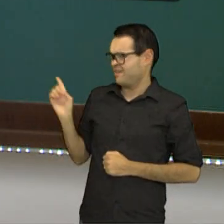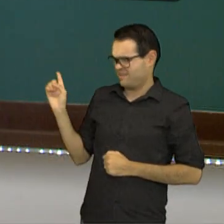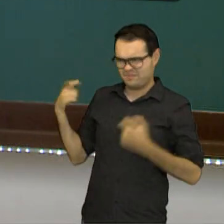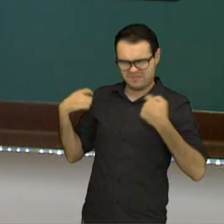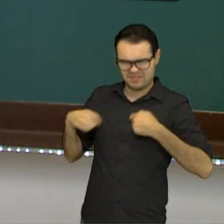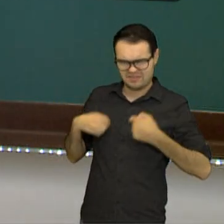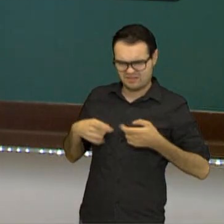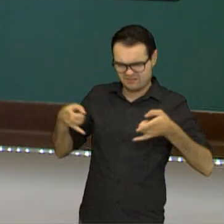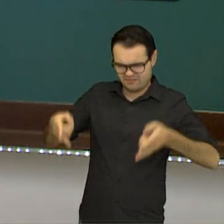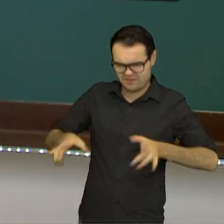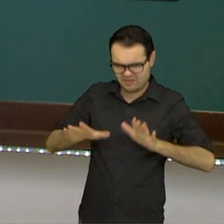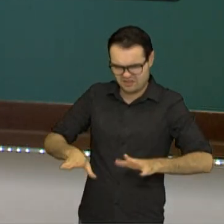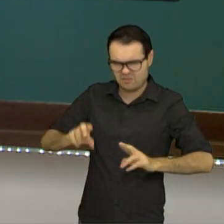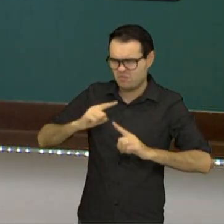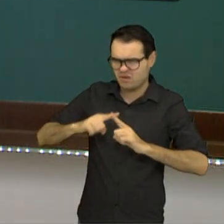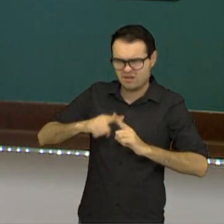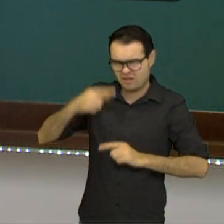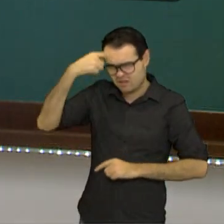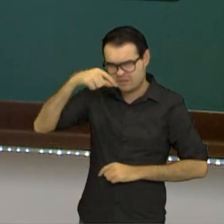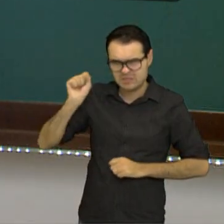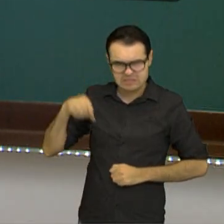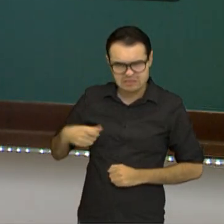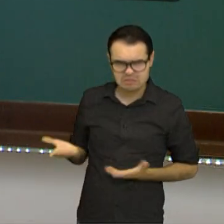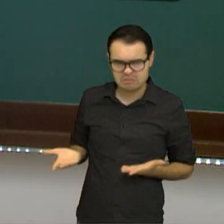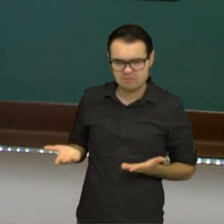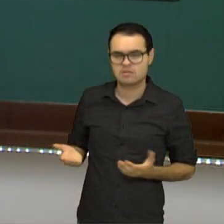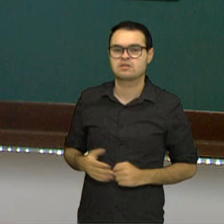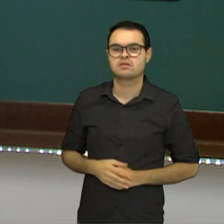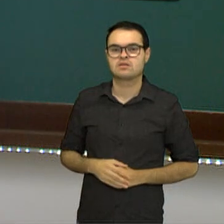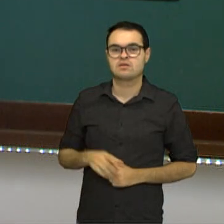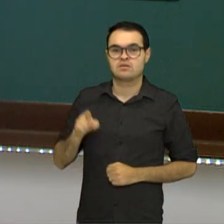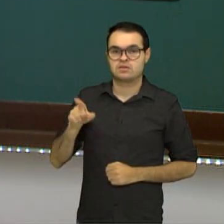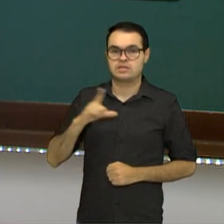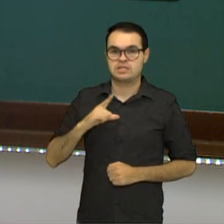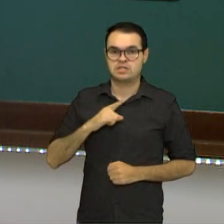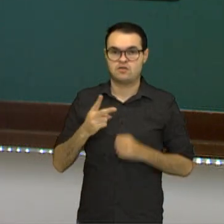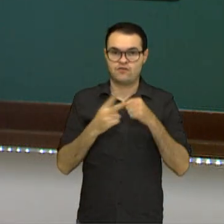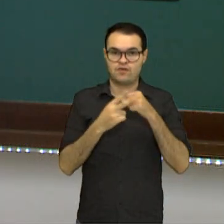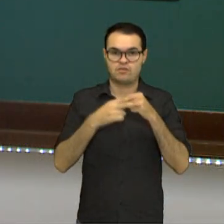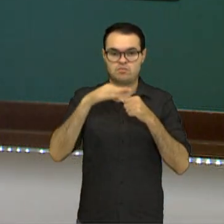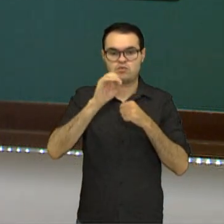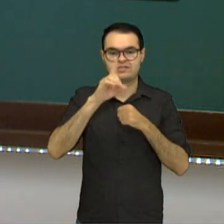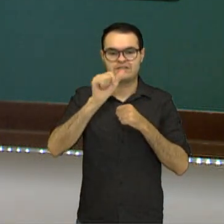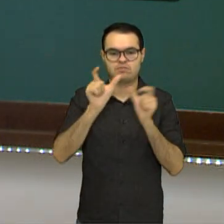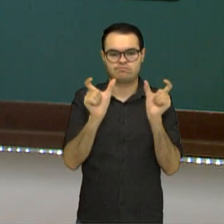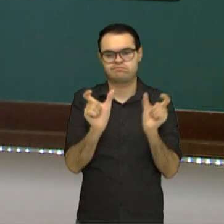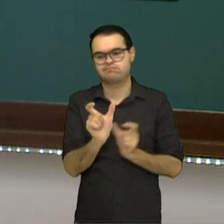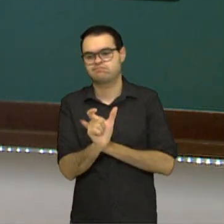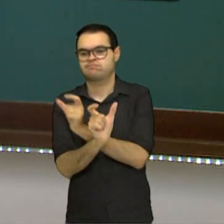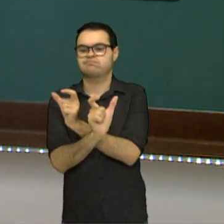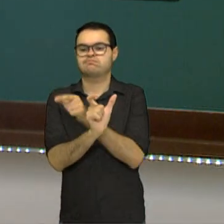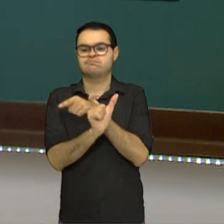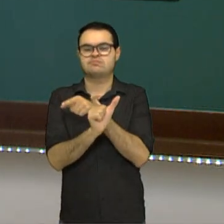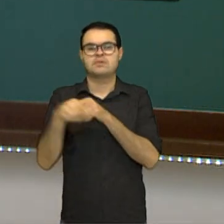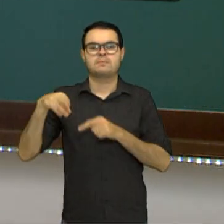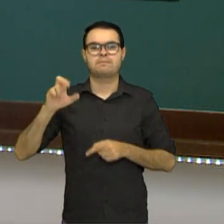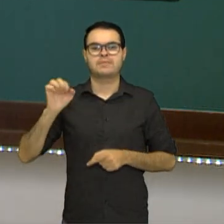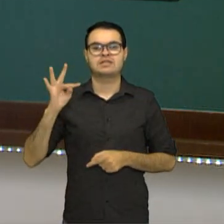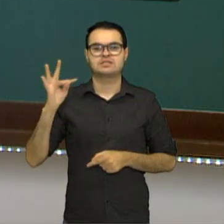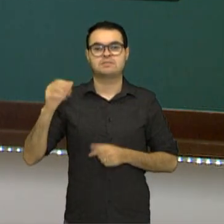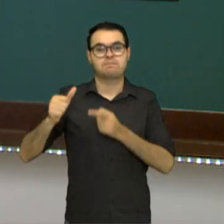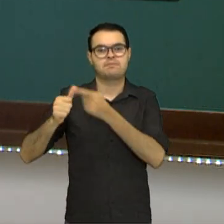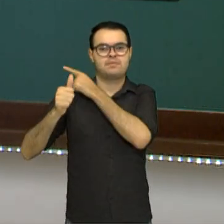ela tem gripe, só porque ela está com gripe? Basta você pegar o verbo modal e jogar ele para antes do sujeito. Então a